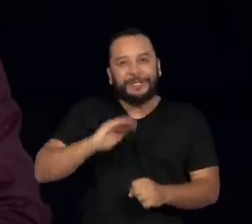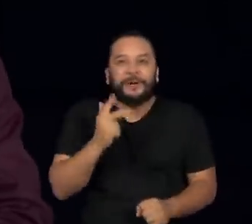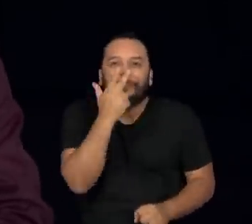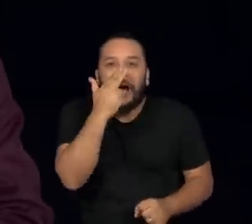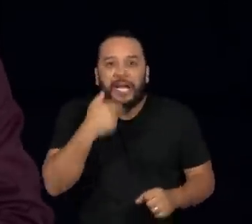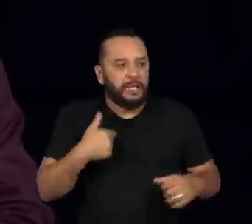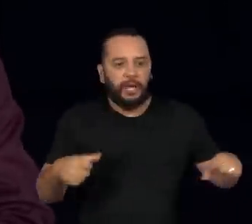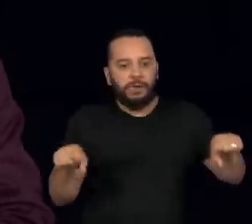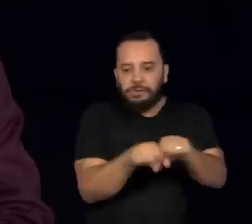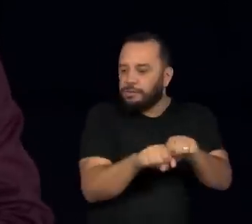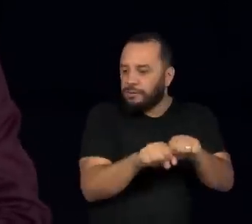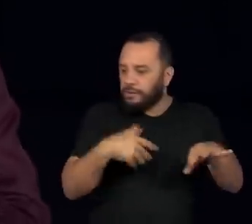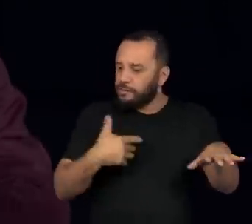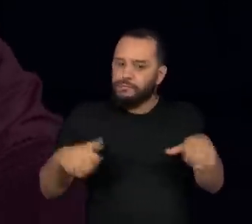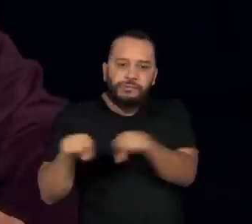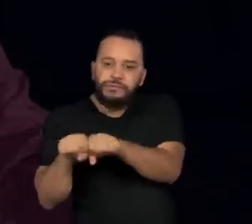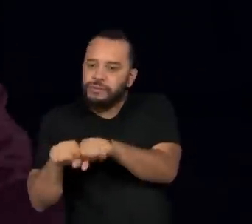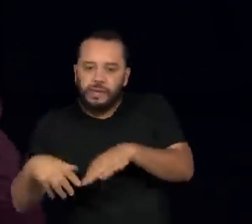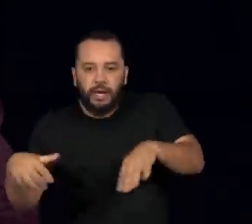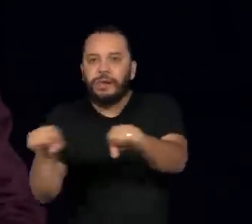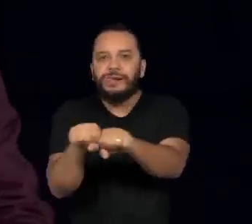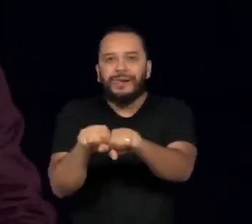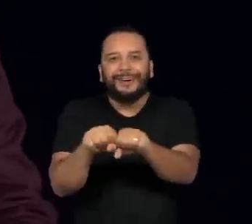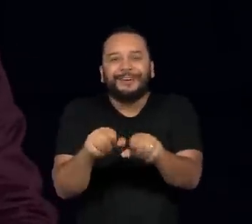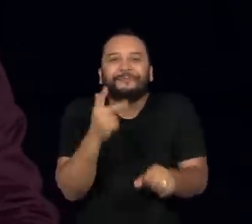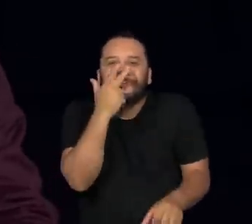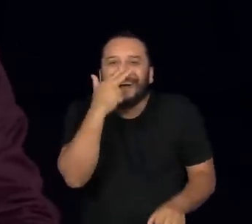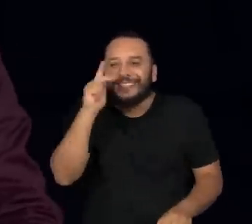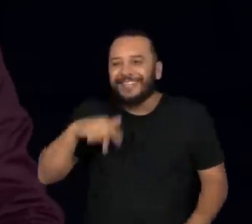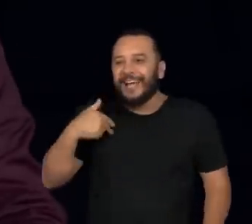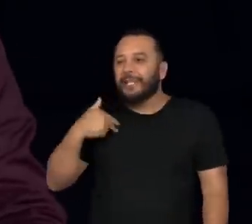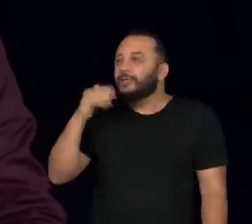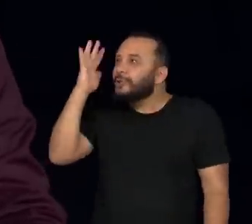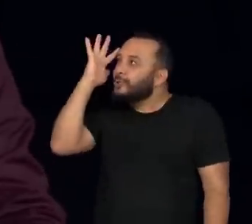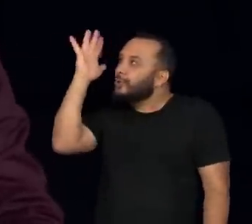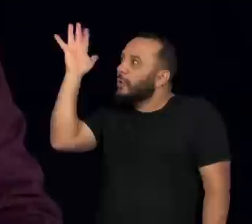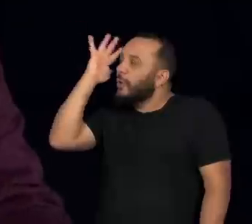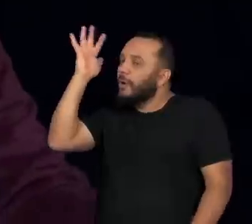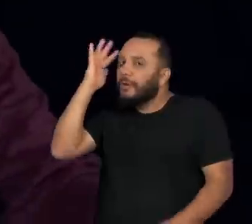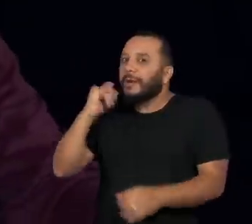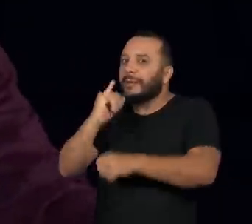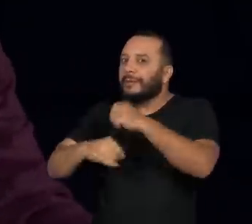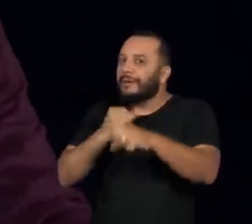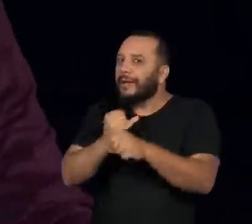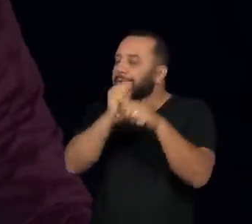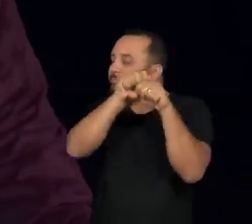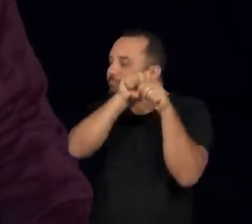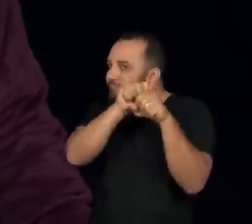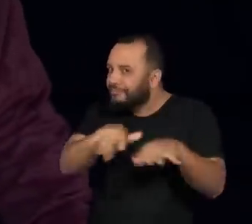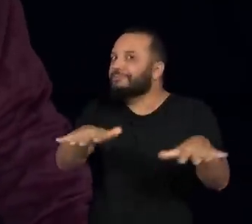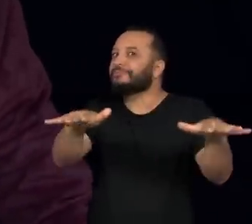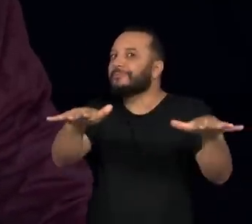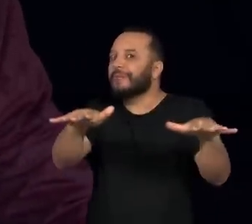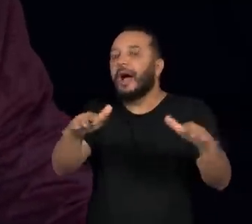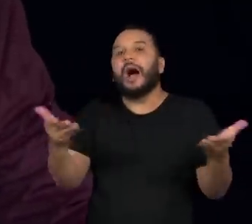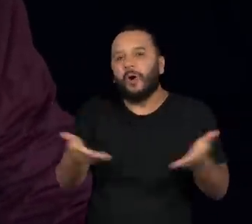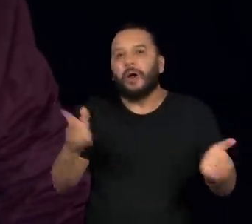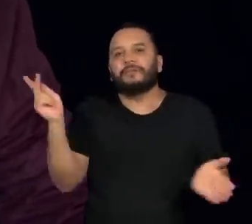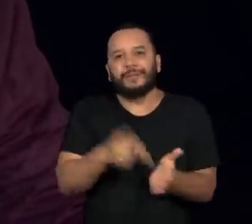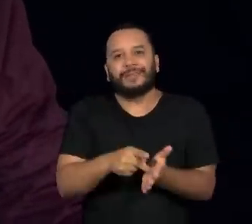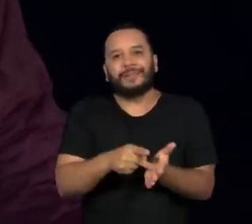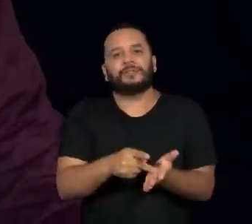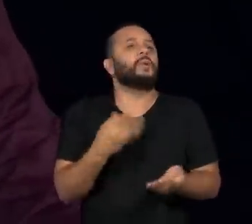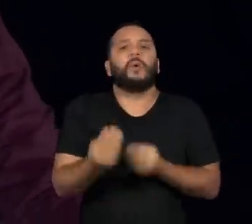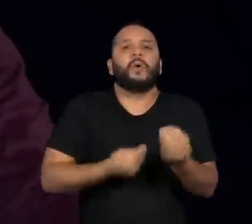conectam a rede quando tudo era sonho de democratização da comunicação Qual a situação da internet